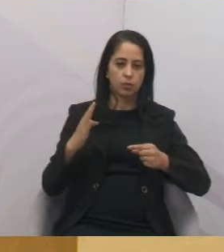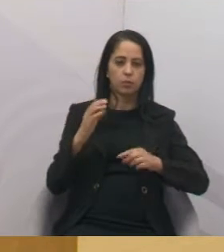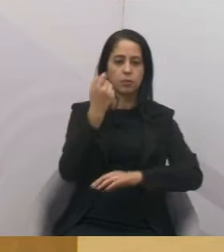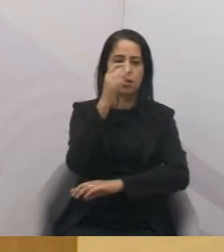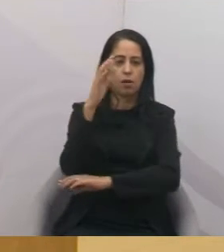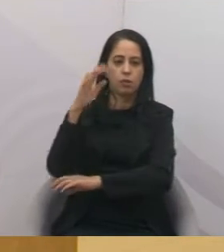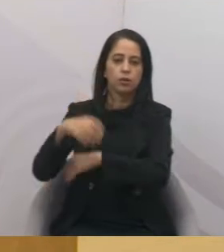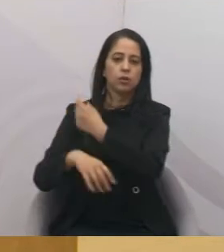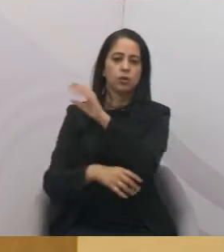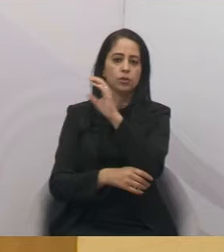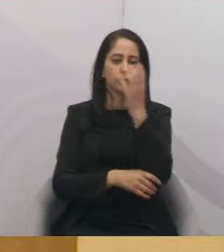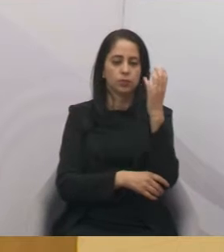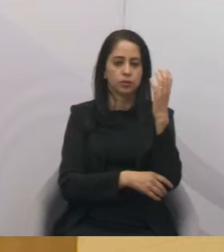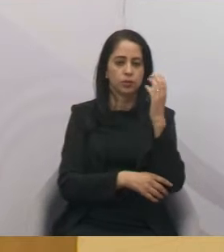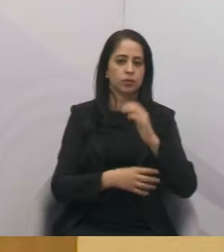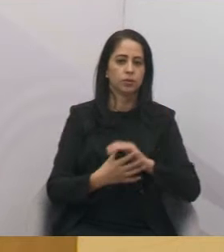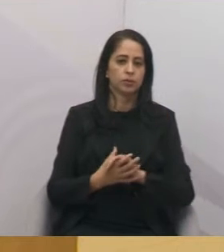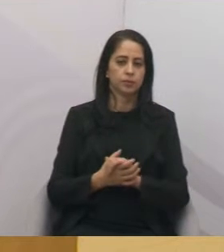institui o